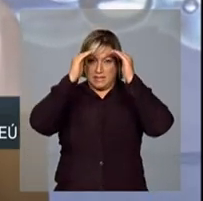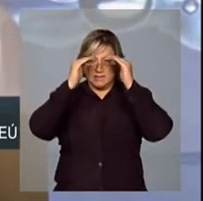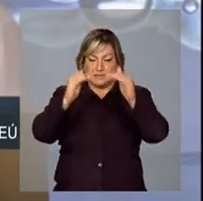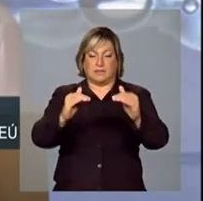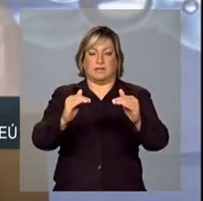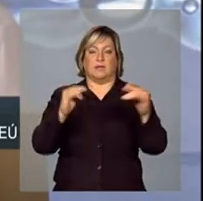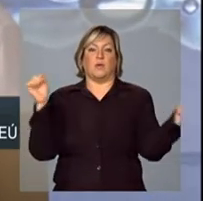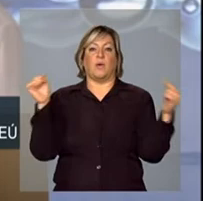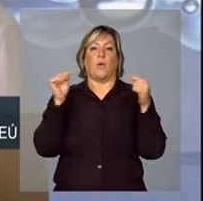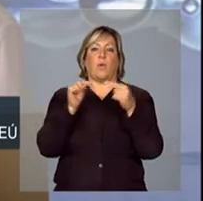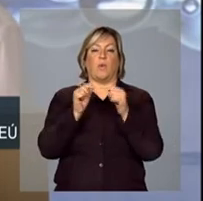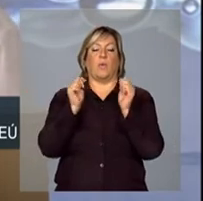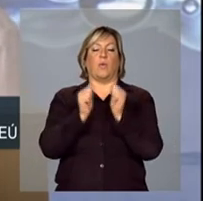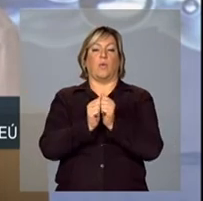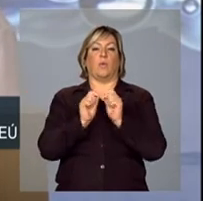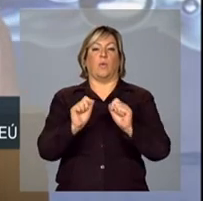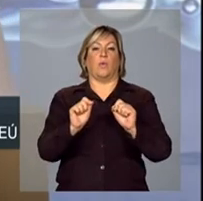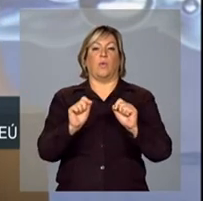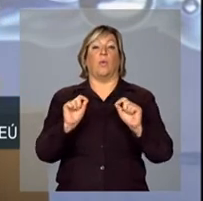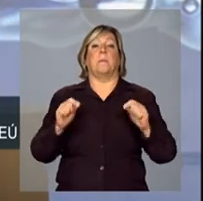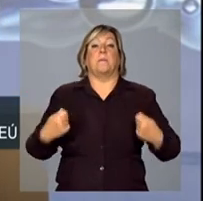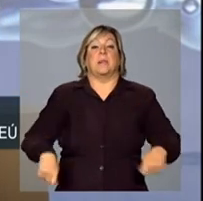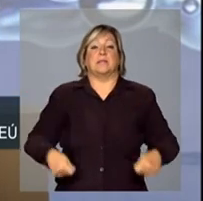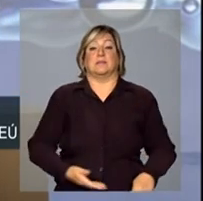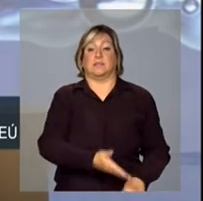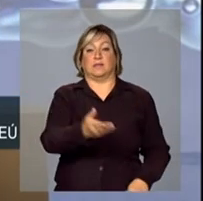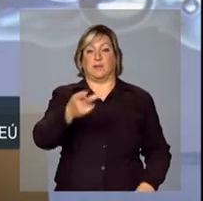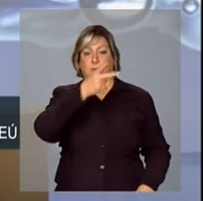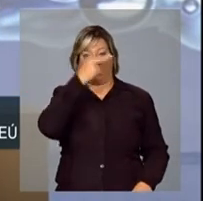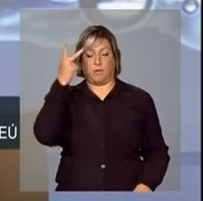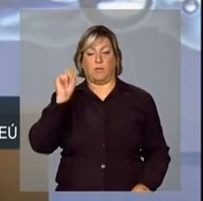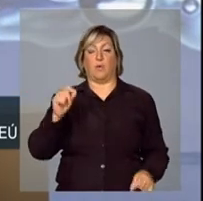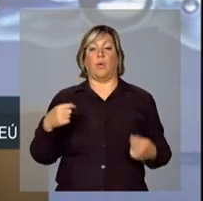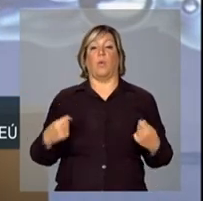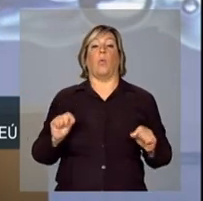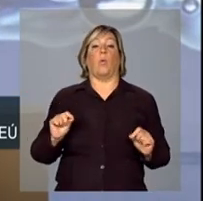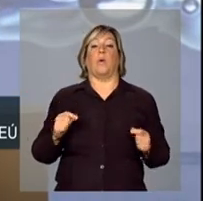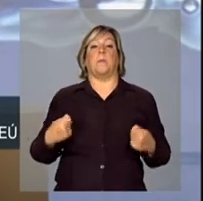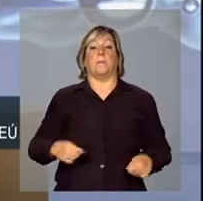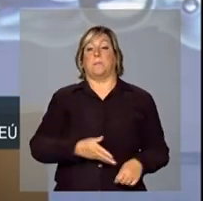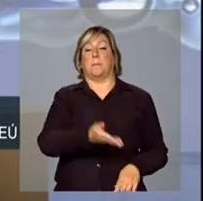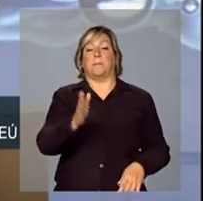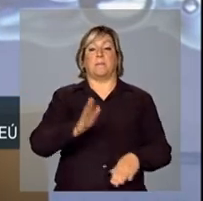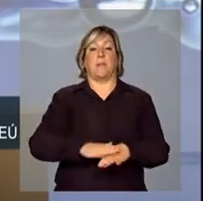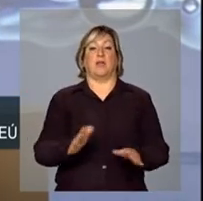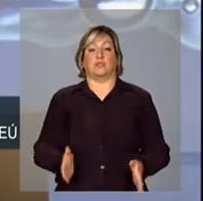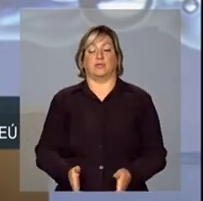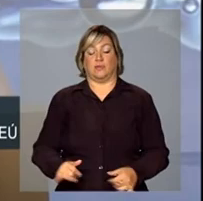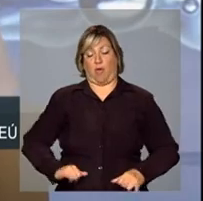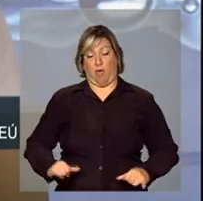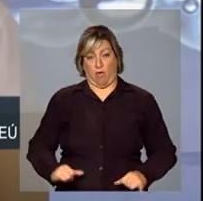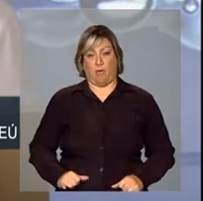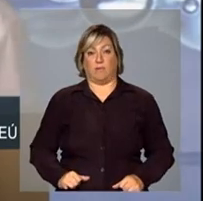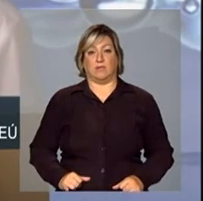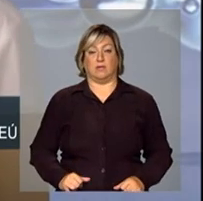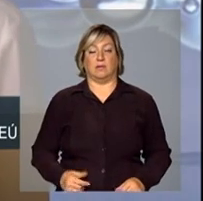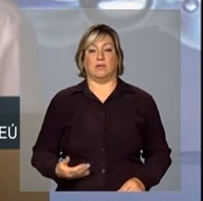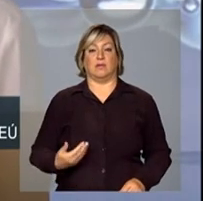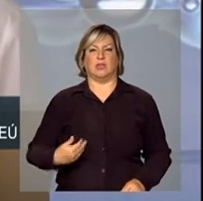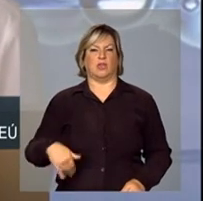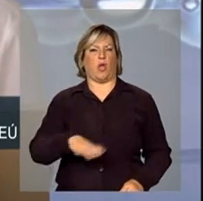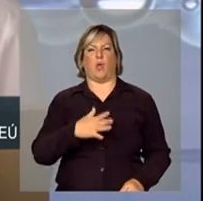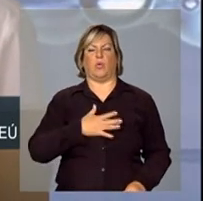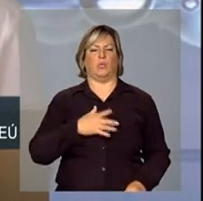ao encontro da pauta do povo e da pauta daqueles que mais sofrem. Não somos dados a